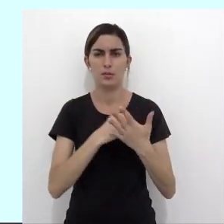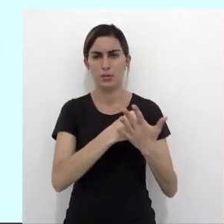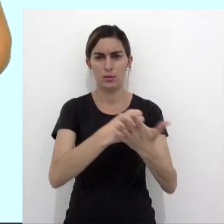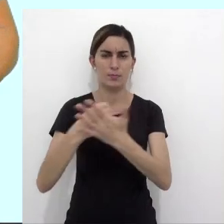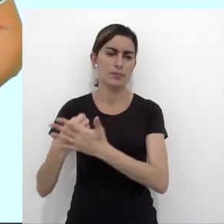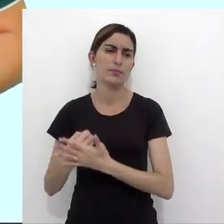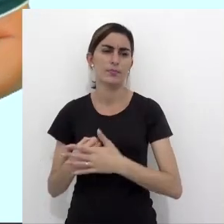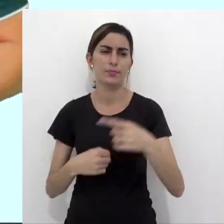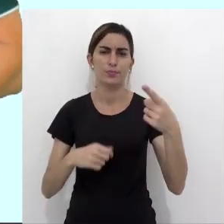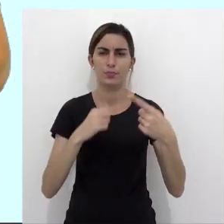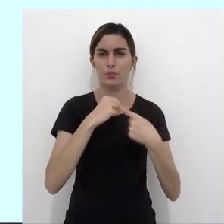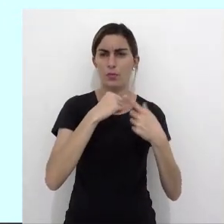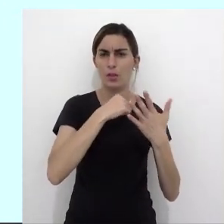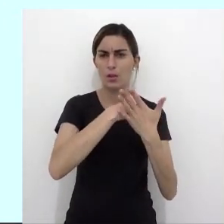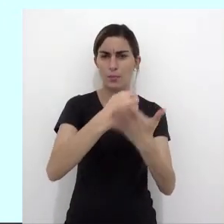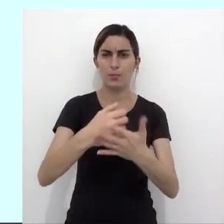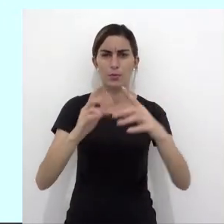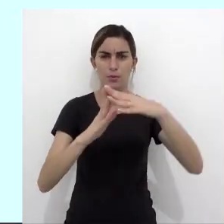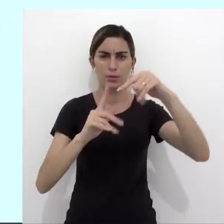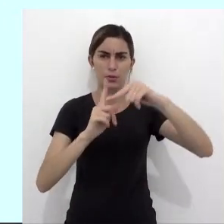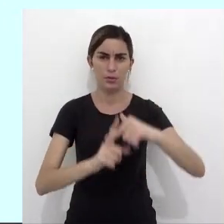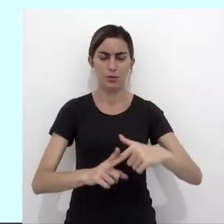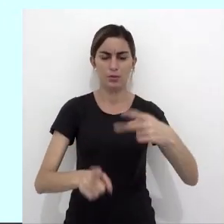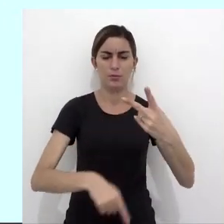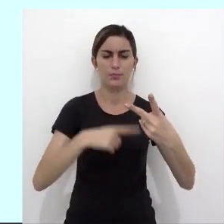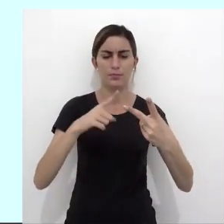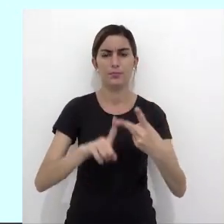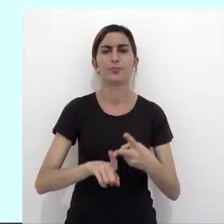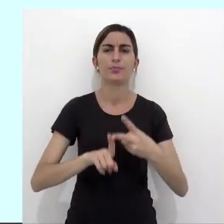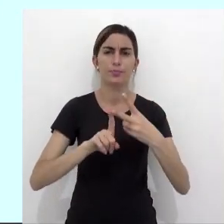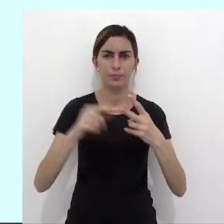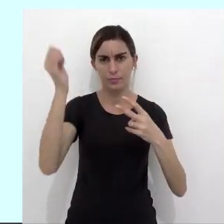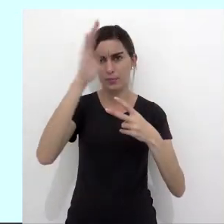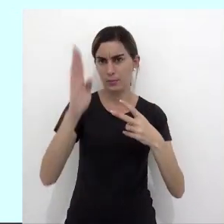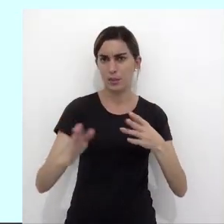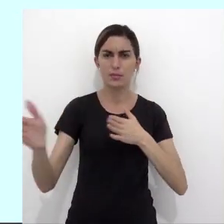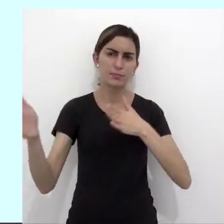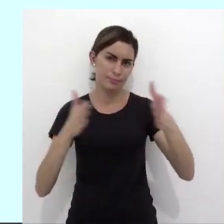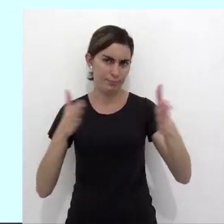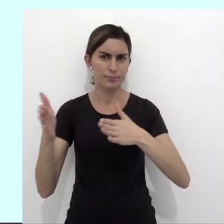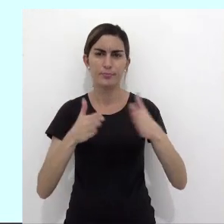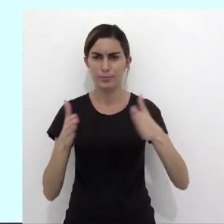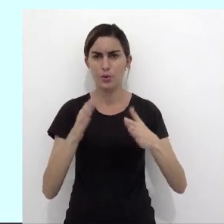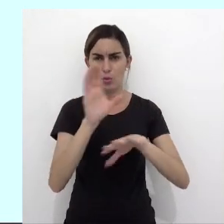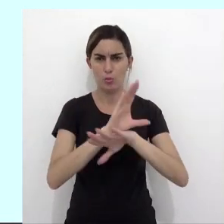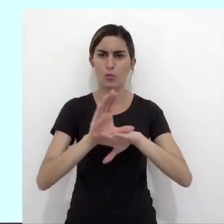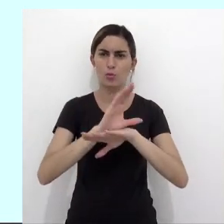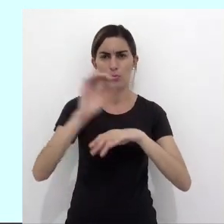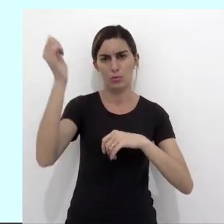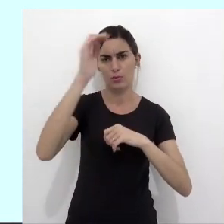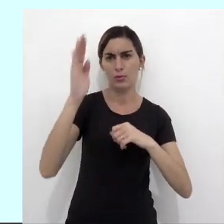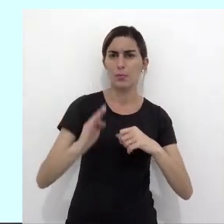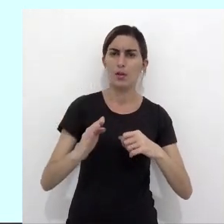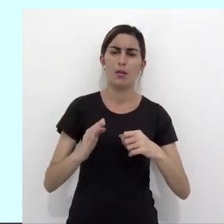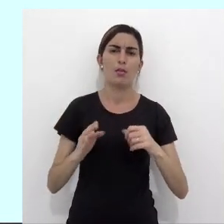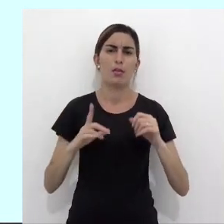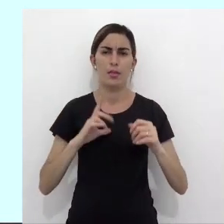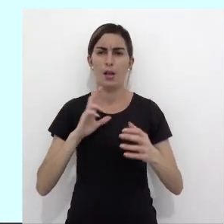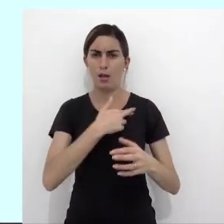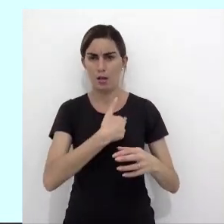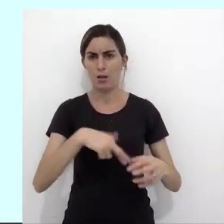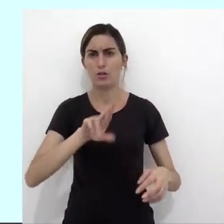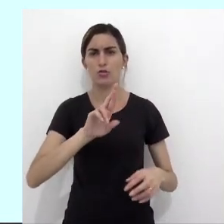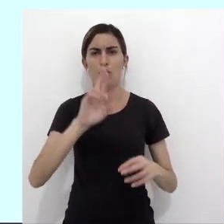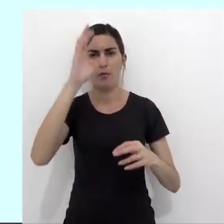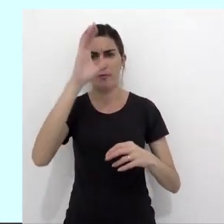O apoio da igreja, certo? Porque o Brasil nessa época, de acordo com a Constituição brasileira, tinha uma religião oficial, era a